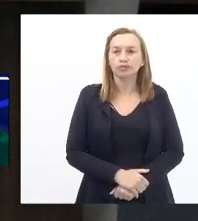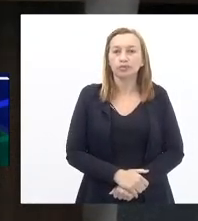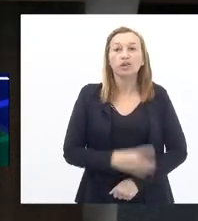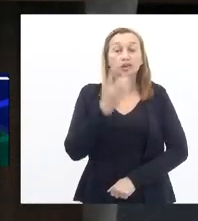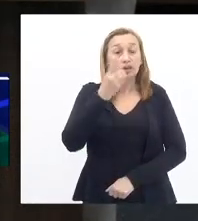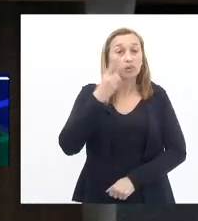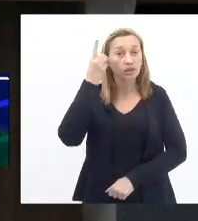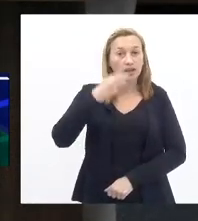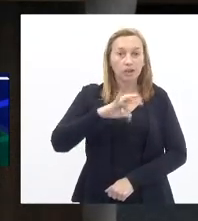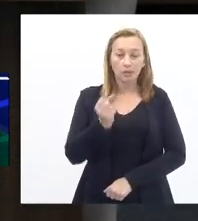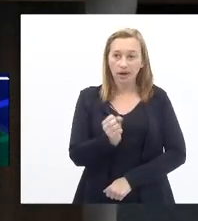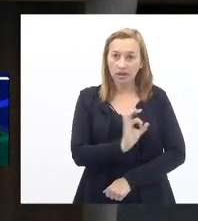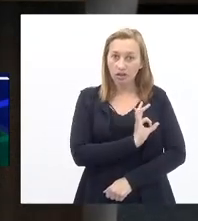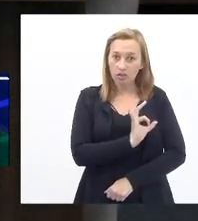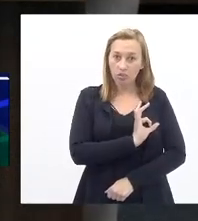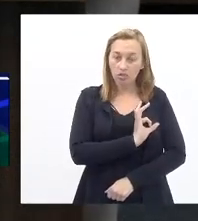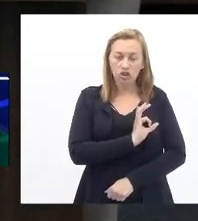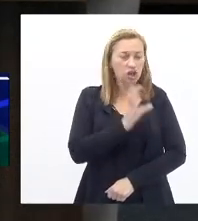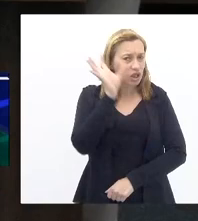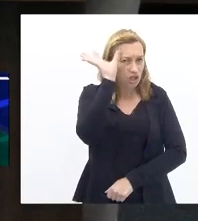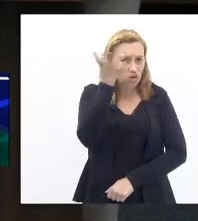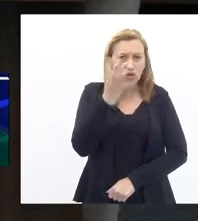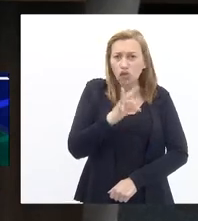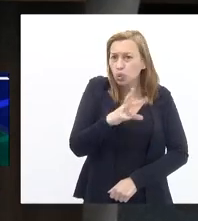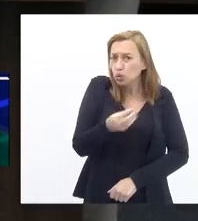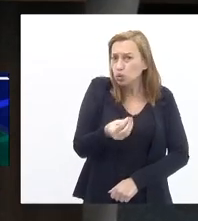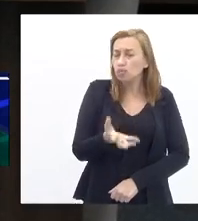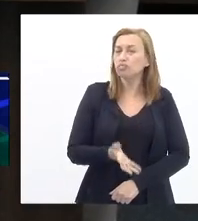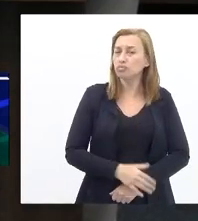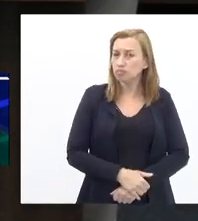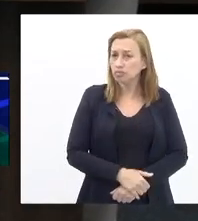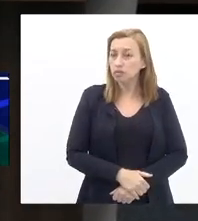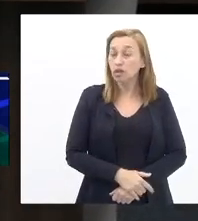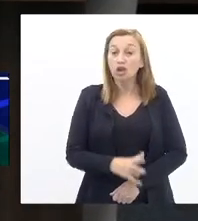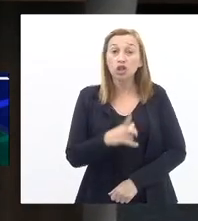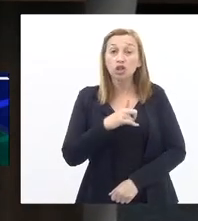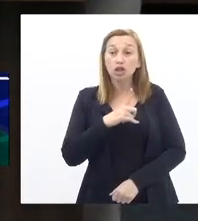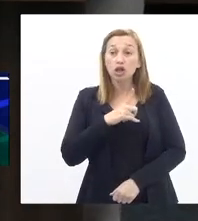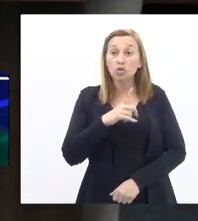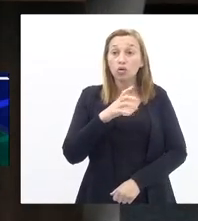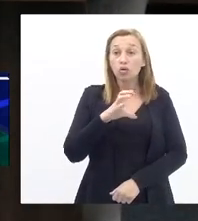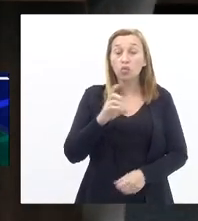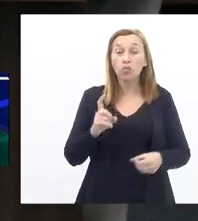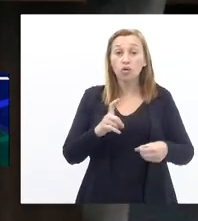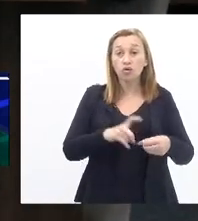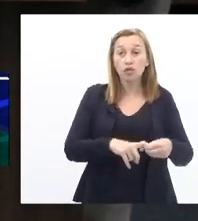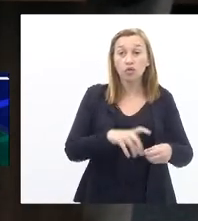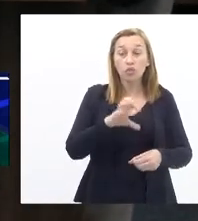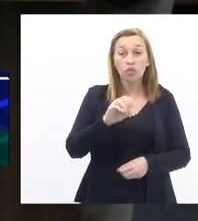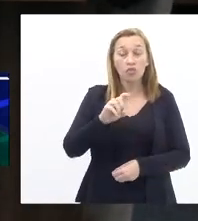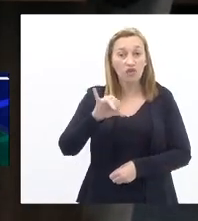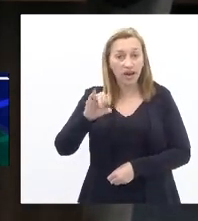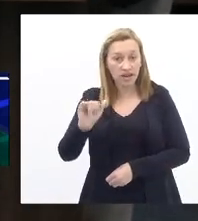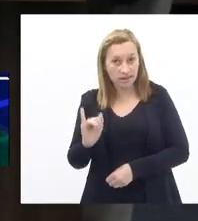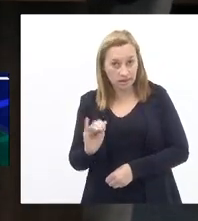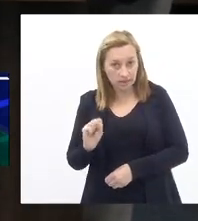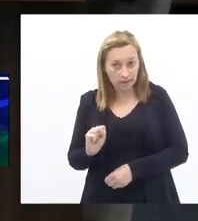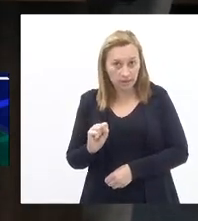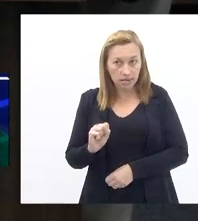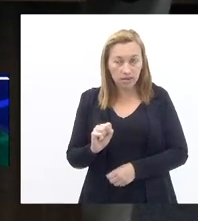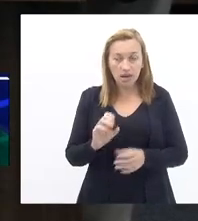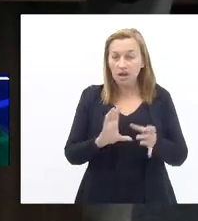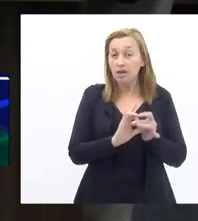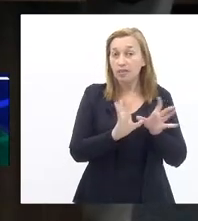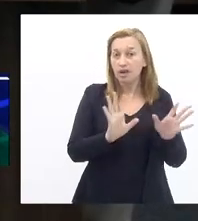deputada Marta Rocha, que resolve isso tudo. É ter um convênio com o FAS. Então, em vez de dizer que autoriza